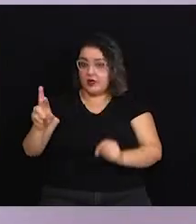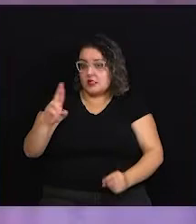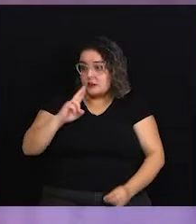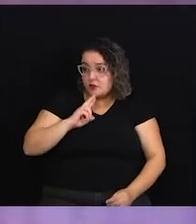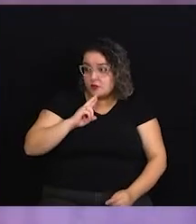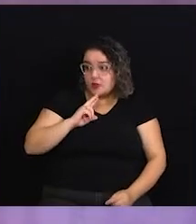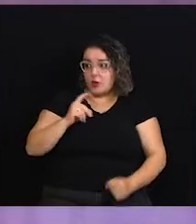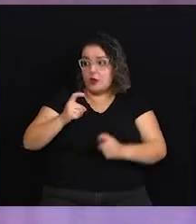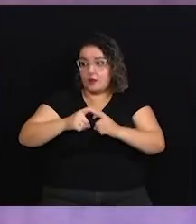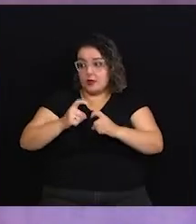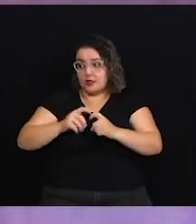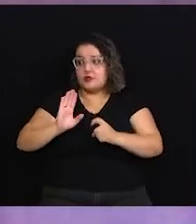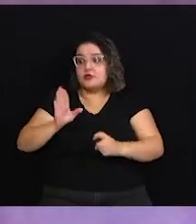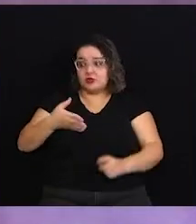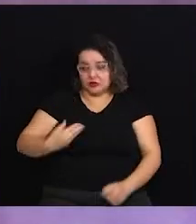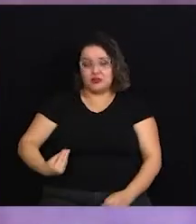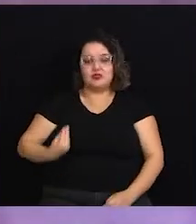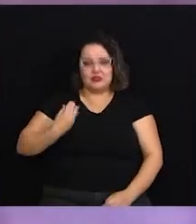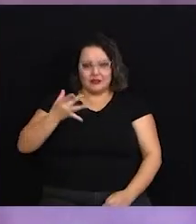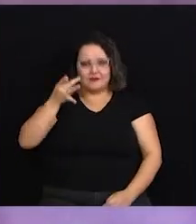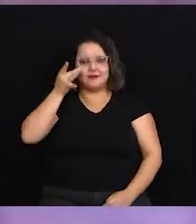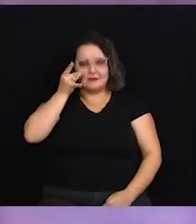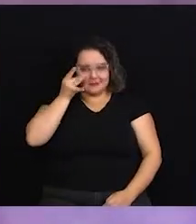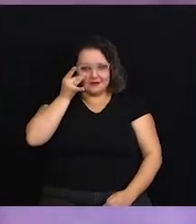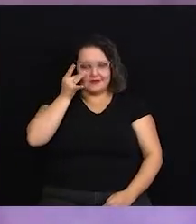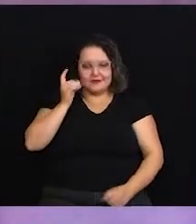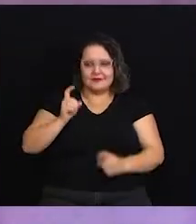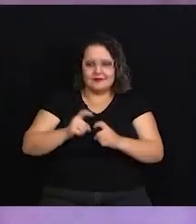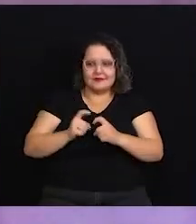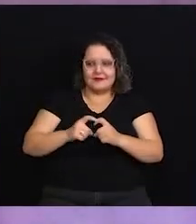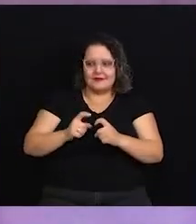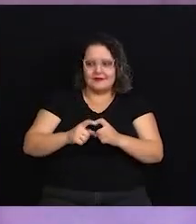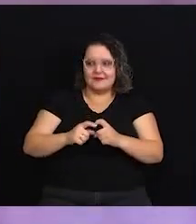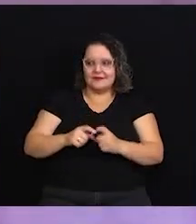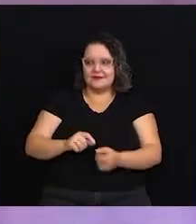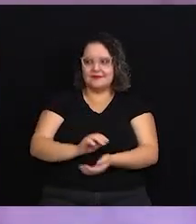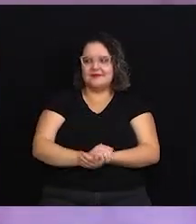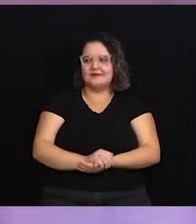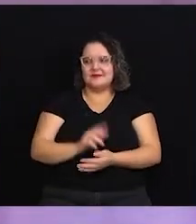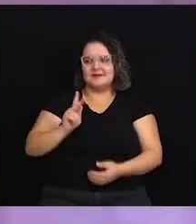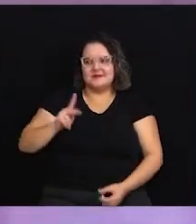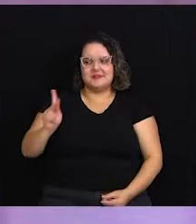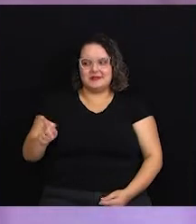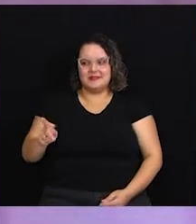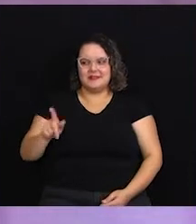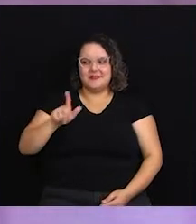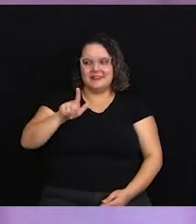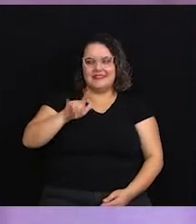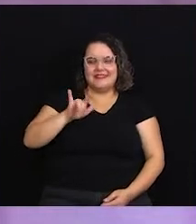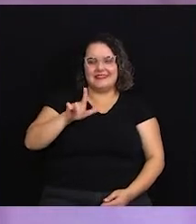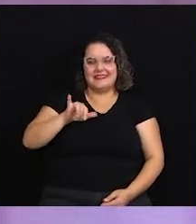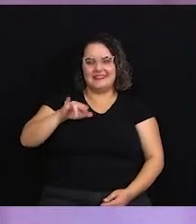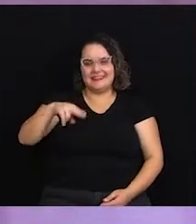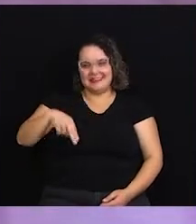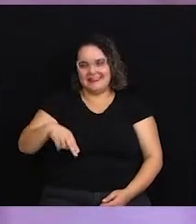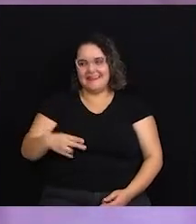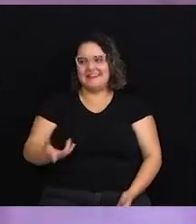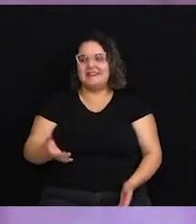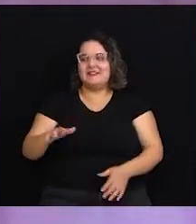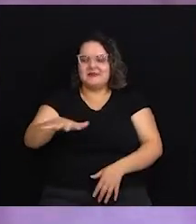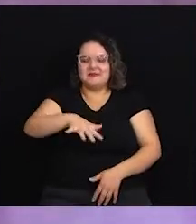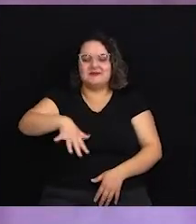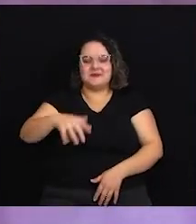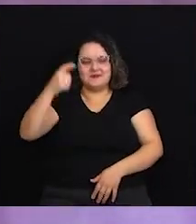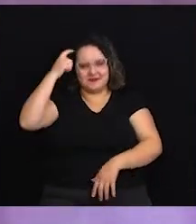vai responder para gente ao médico que tá aqui na tela comigo ele é o Dr Lenin Professor titular do departamento de Neurologia